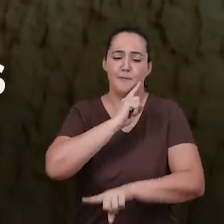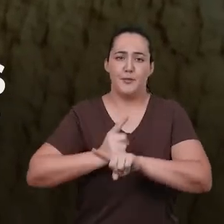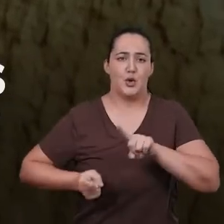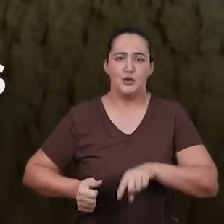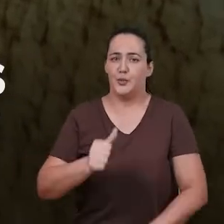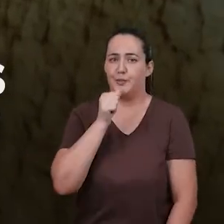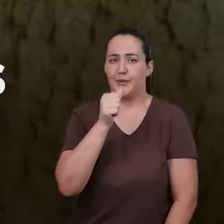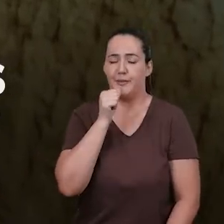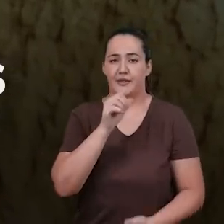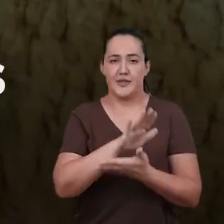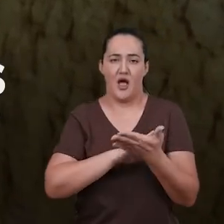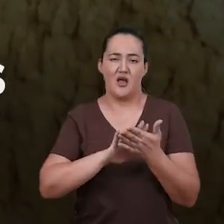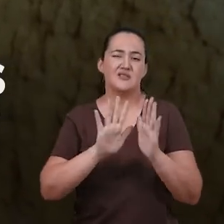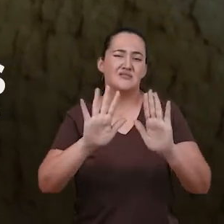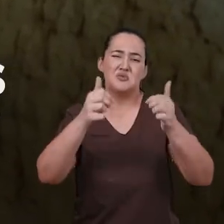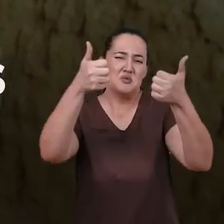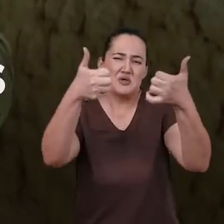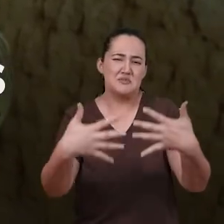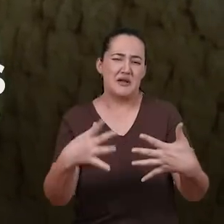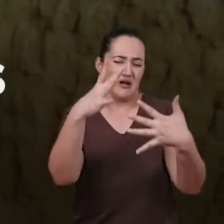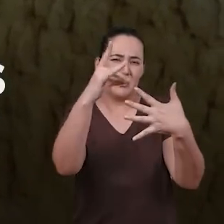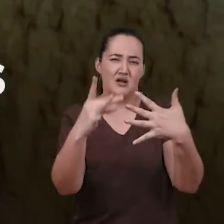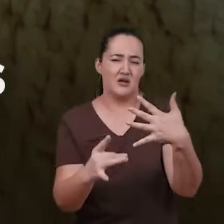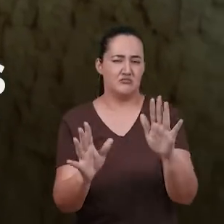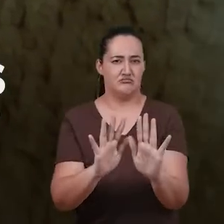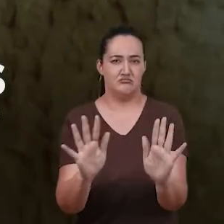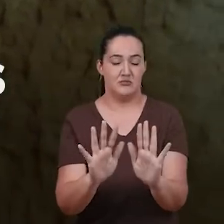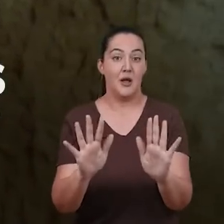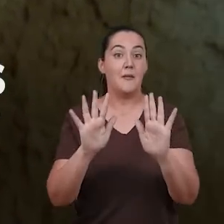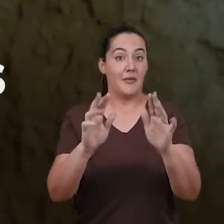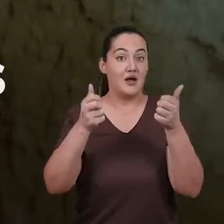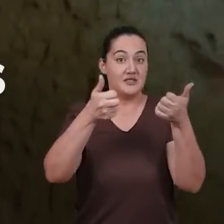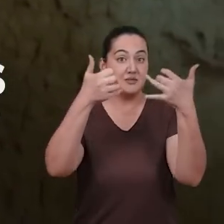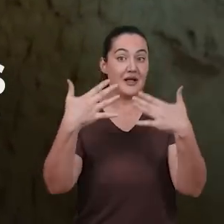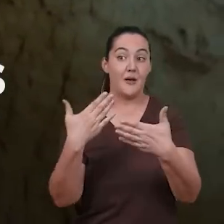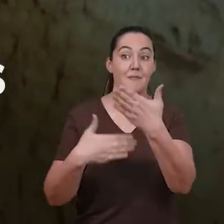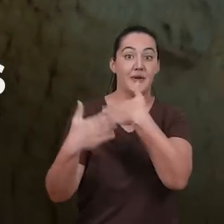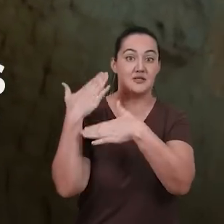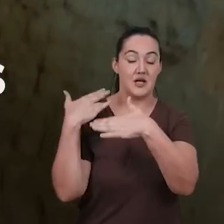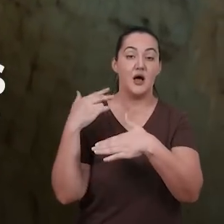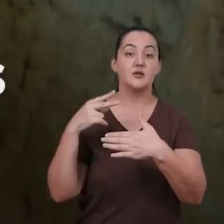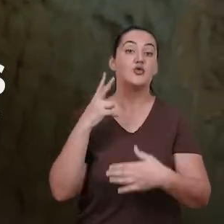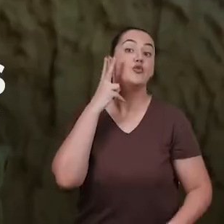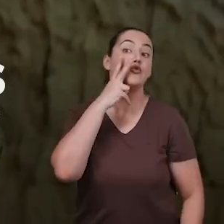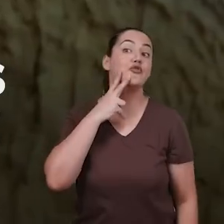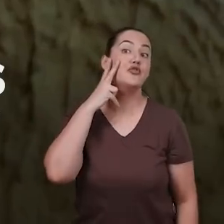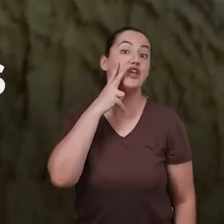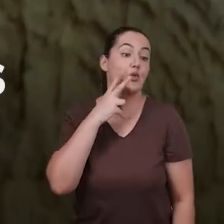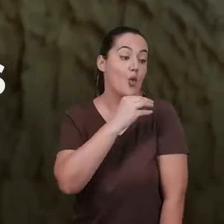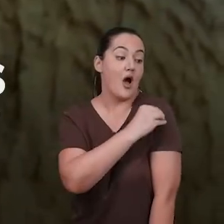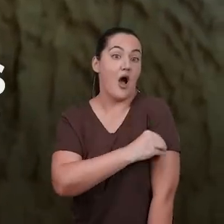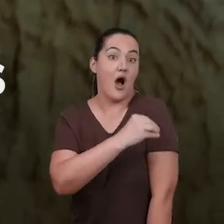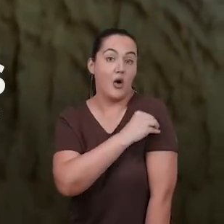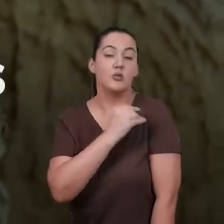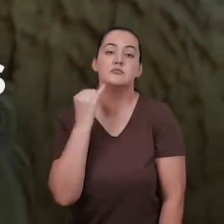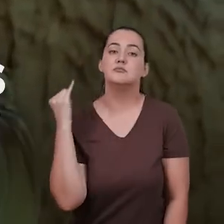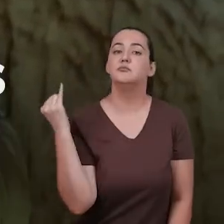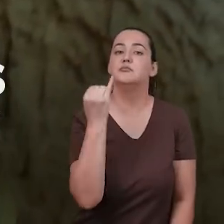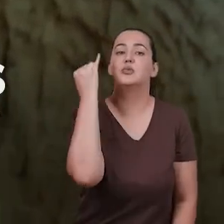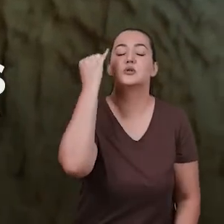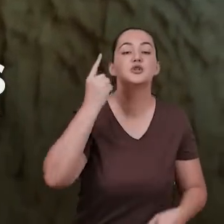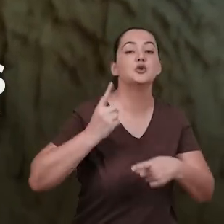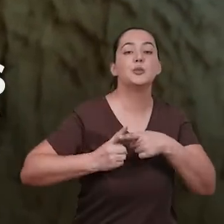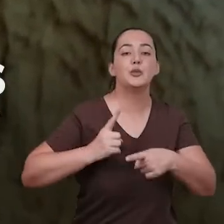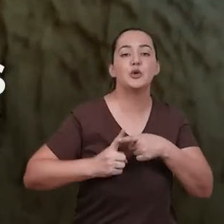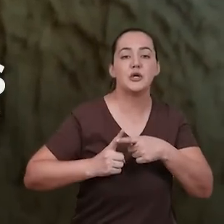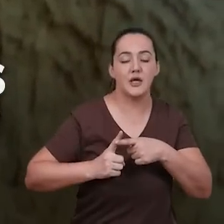bebida alcoólica ou não. Eu não quero entrar no mérito dessa discussão, porém só explicar para vocês que o vinho estocado